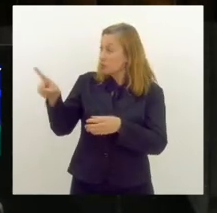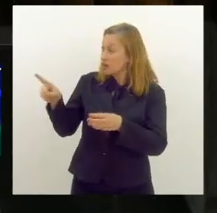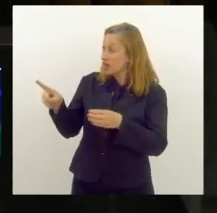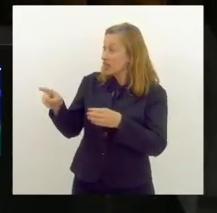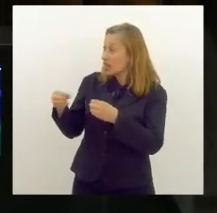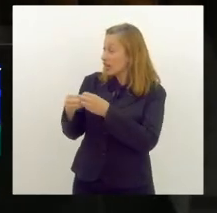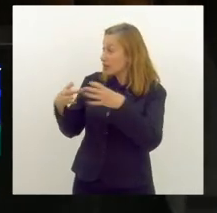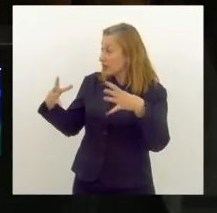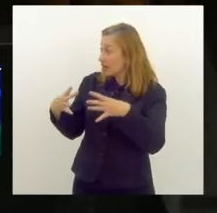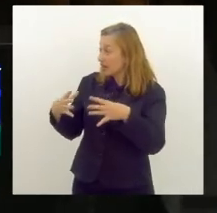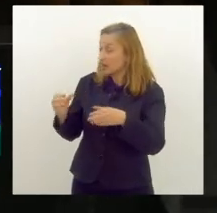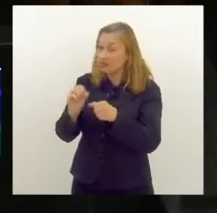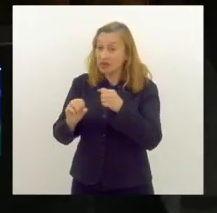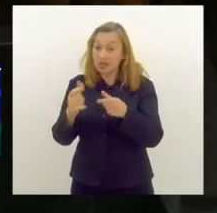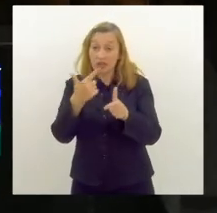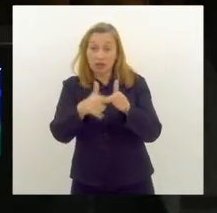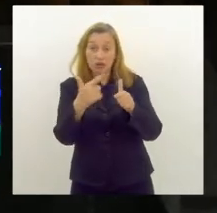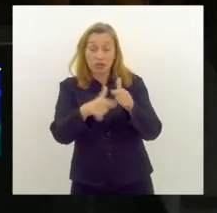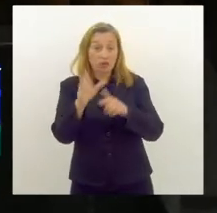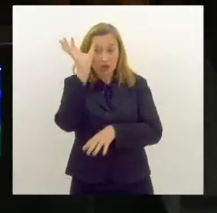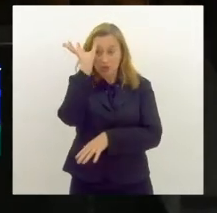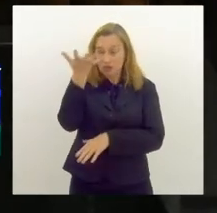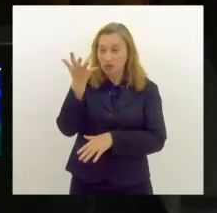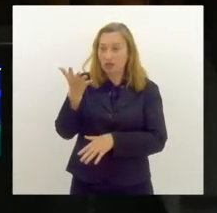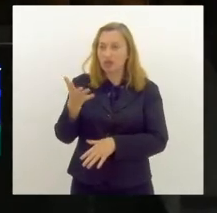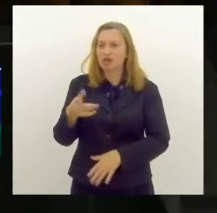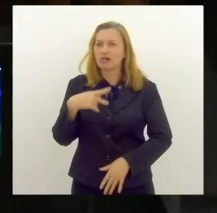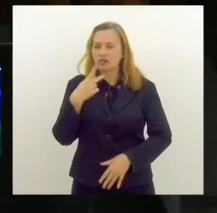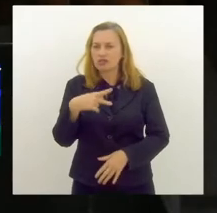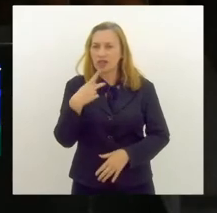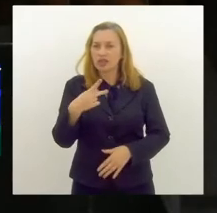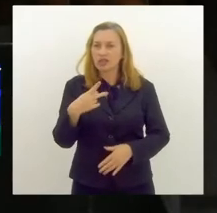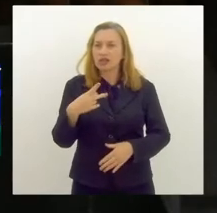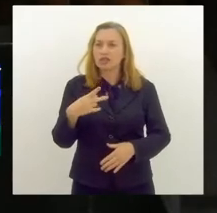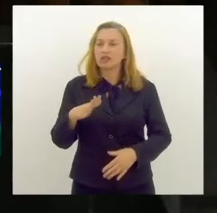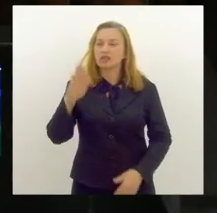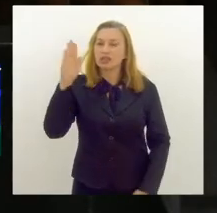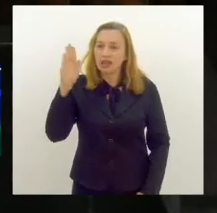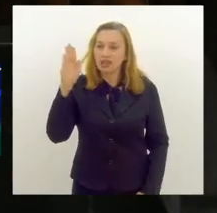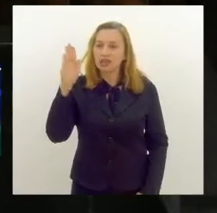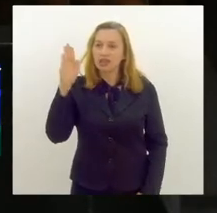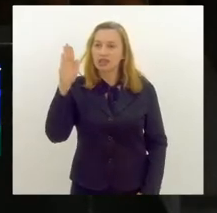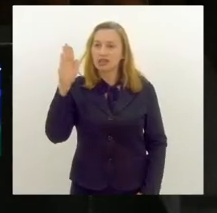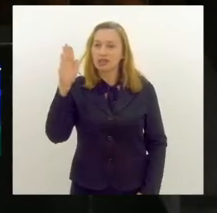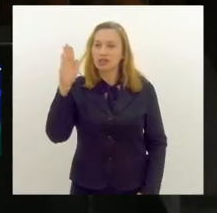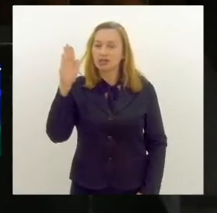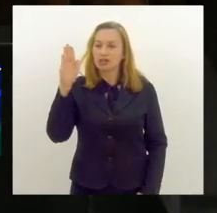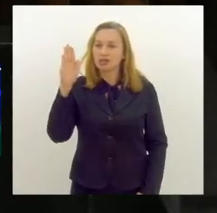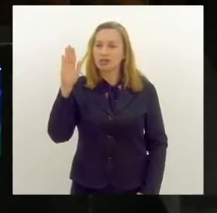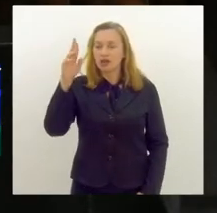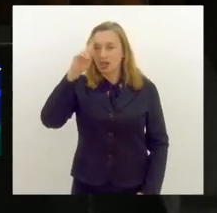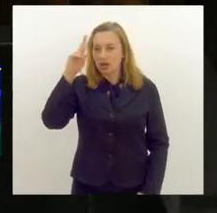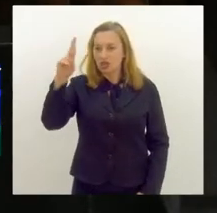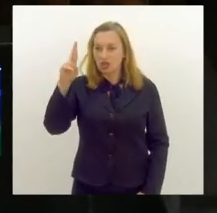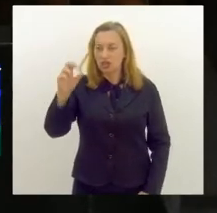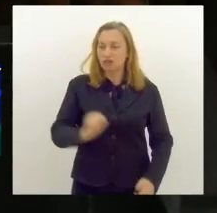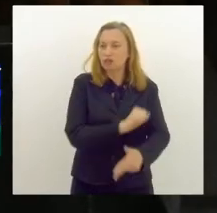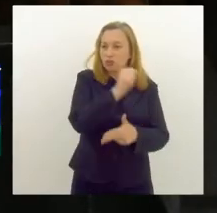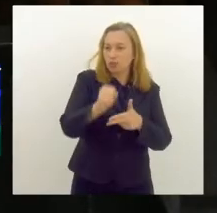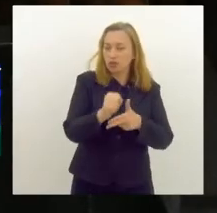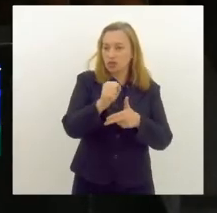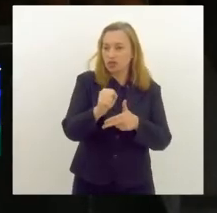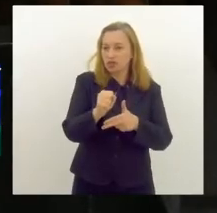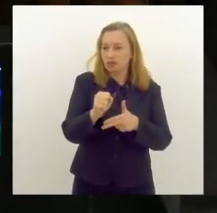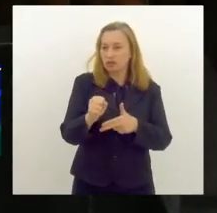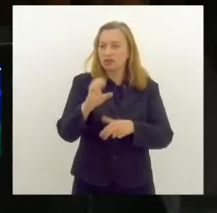tudo, resolver os problemas do Rio de Janeiro? Fica a dica aqui, ó. Se candidate a chefe do Poder Executivo no Estado do Rio de